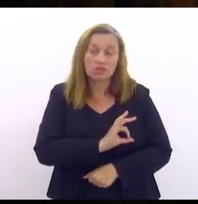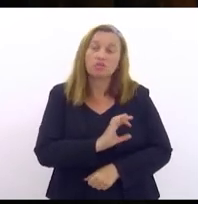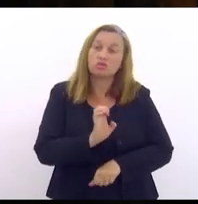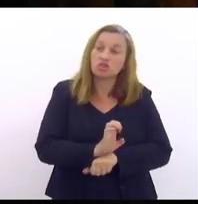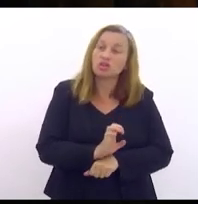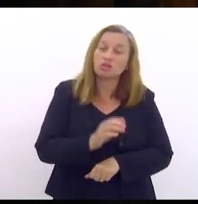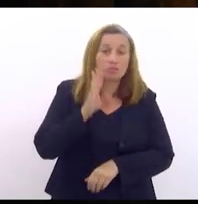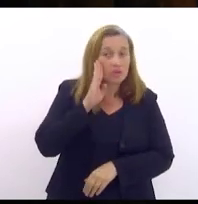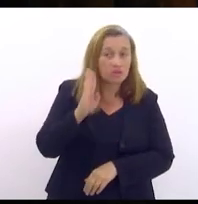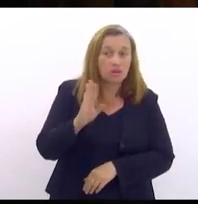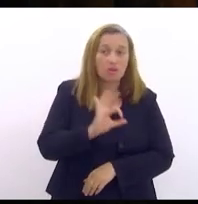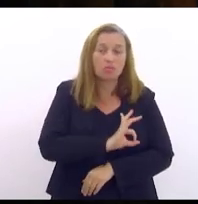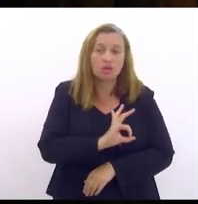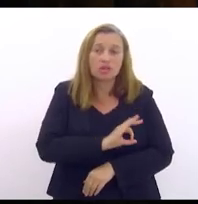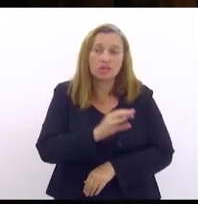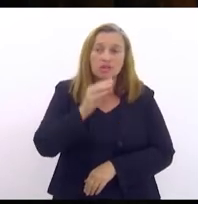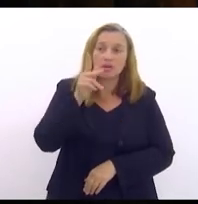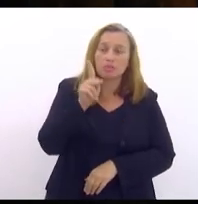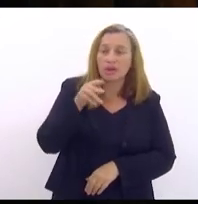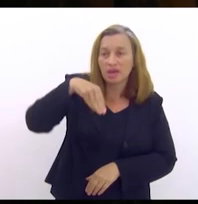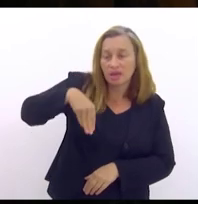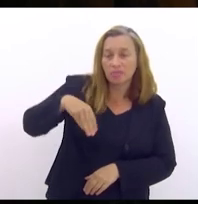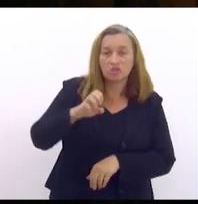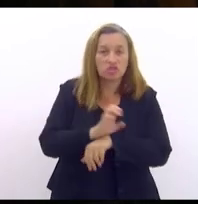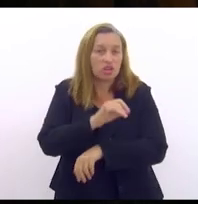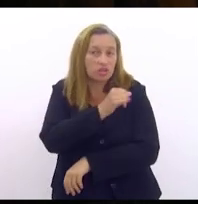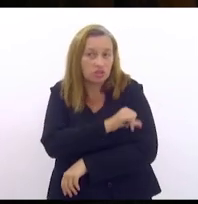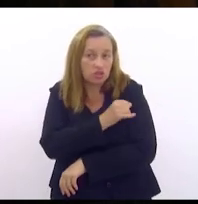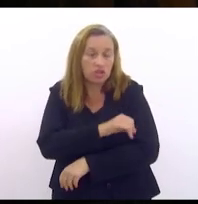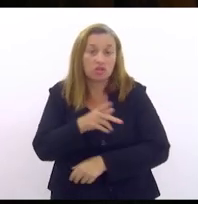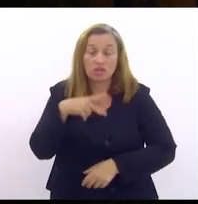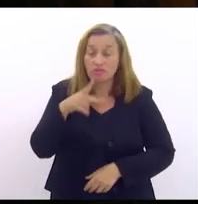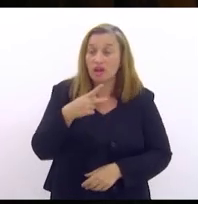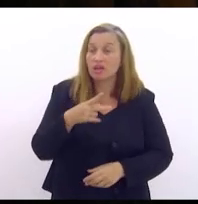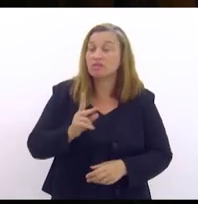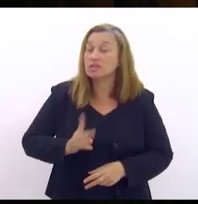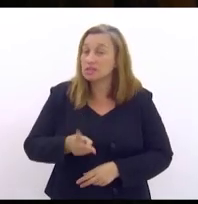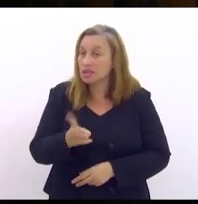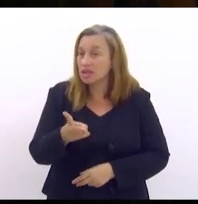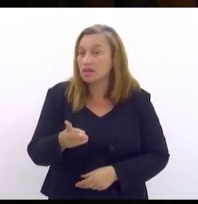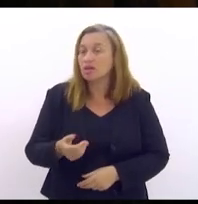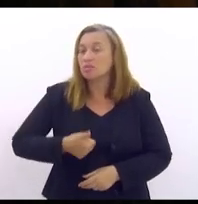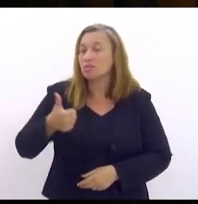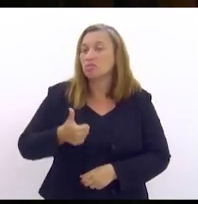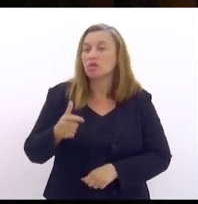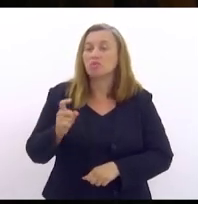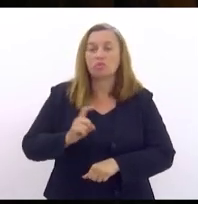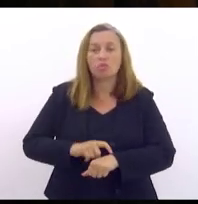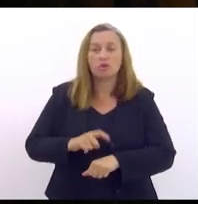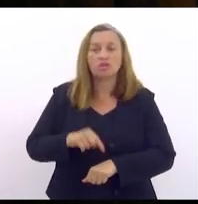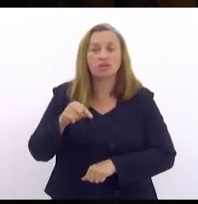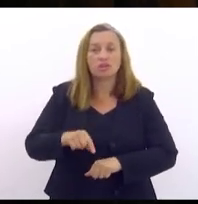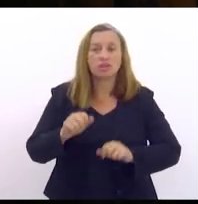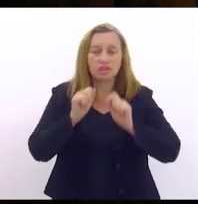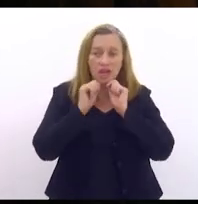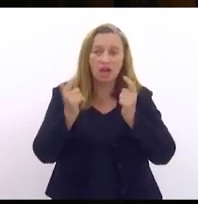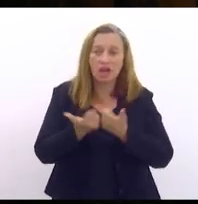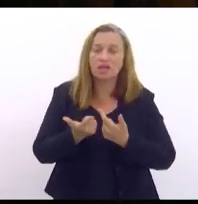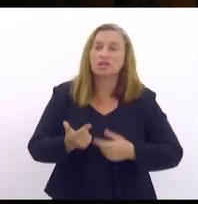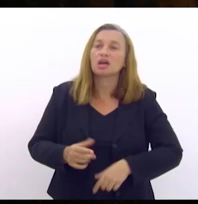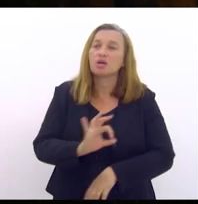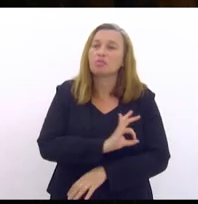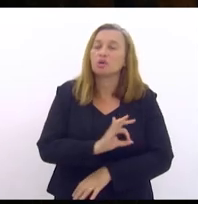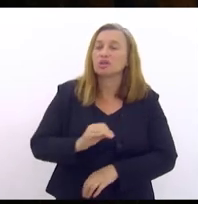especial à Polícia Militar do Estado do Rio de Janeiro. Eu tenho dito em todas as minhas falas, desde o primeiro momento aqui na Assembleia Legislativa, que a